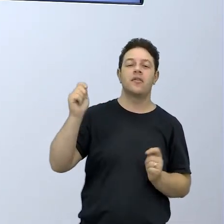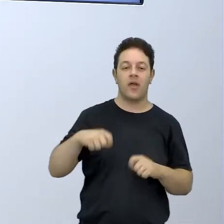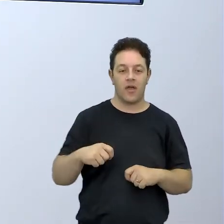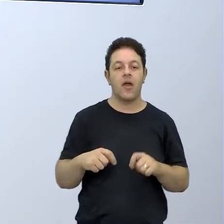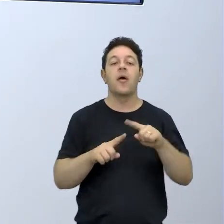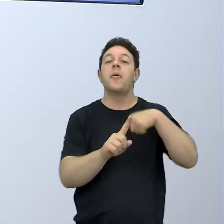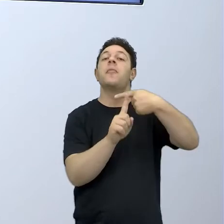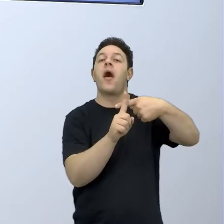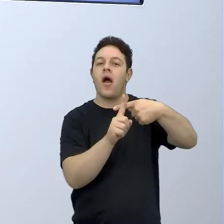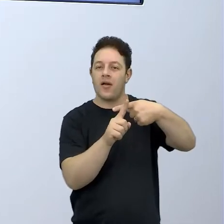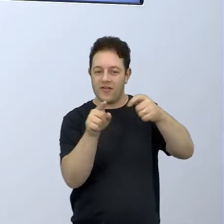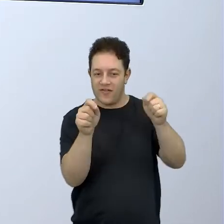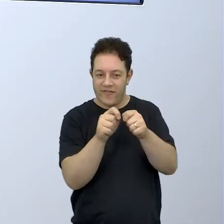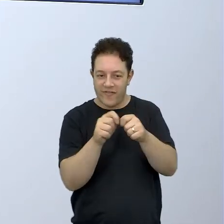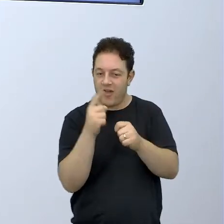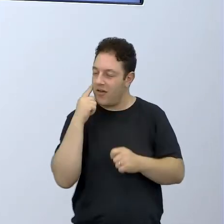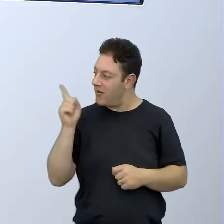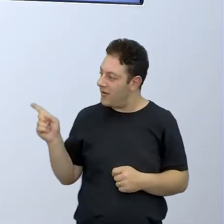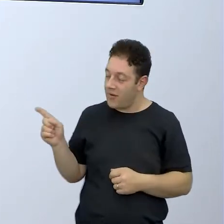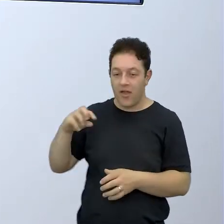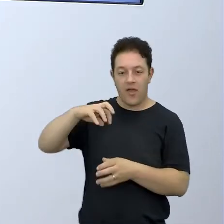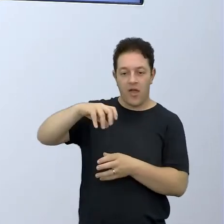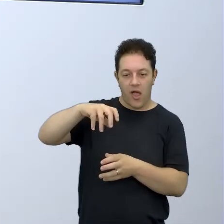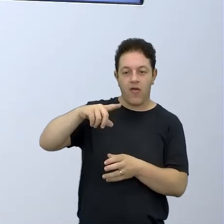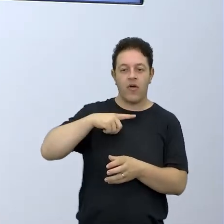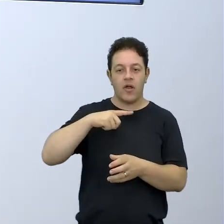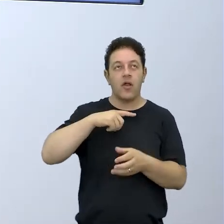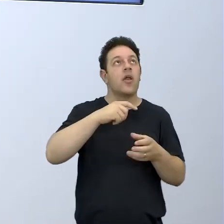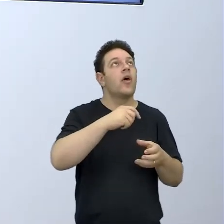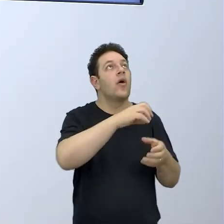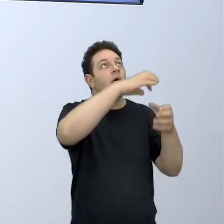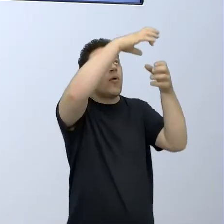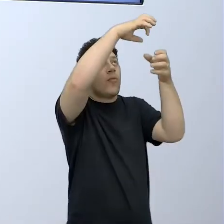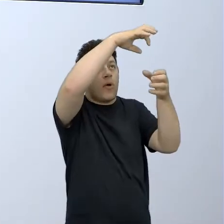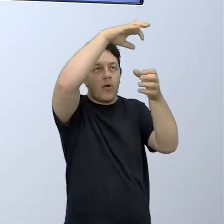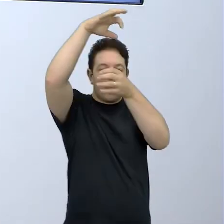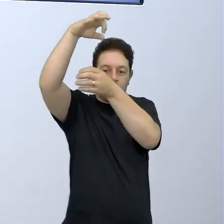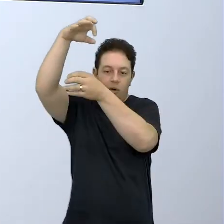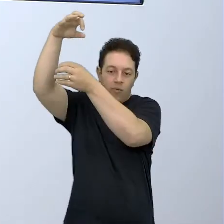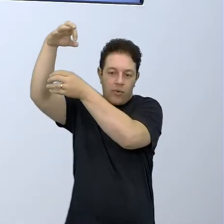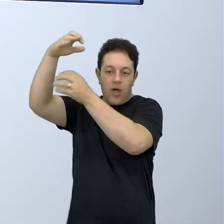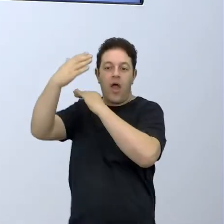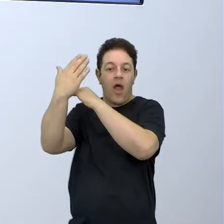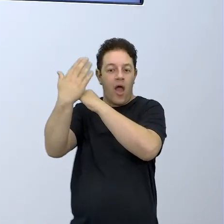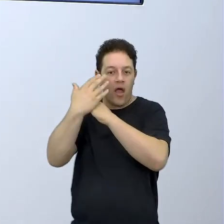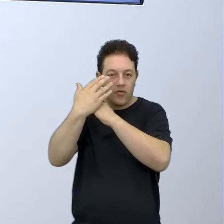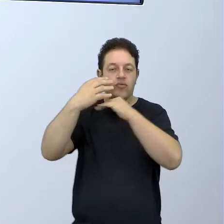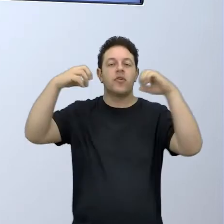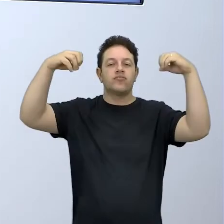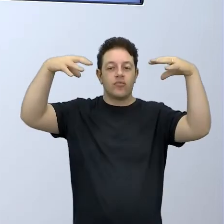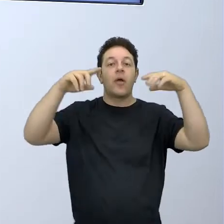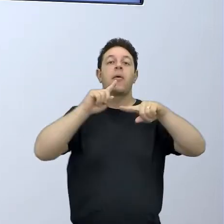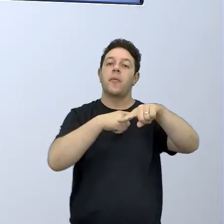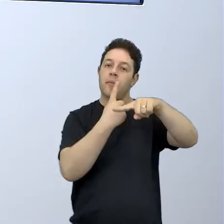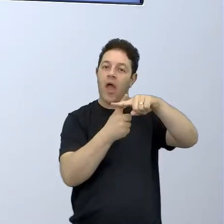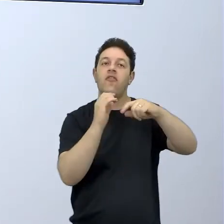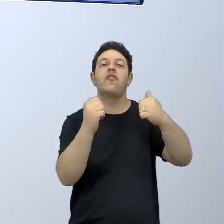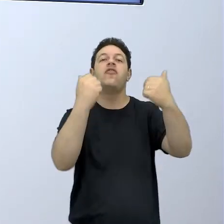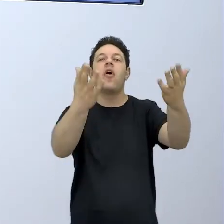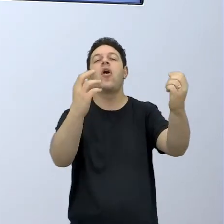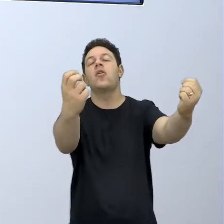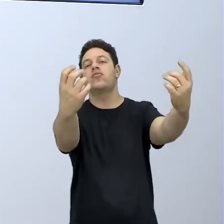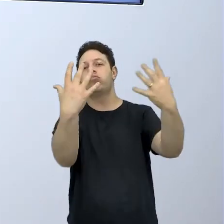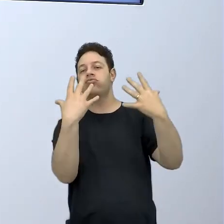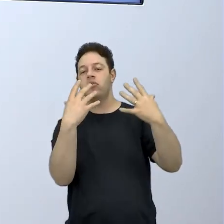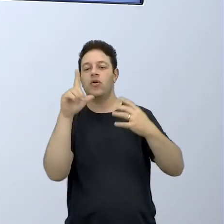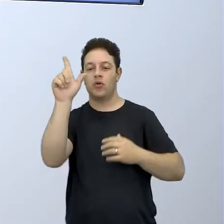Moser, né, que é a nossa garrafinha que tem água, que eu vou colocar lá no telhado, enfim, eu tenho também que considerar a iluminação natural. No caso da